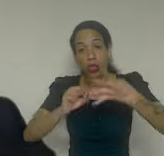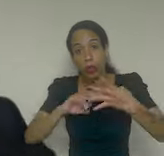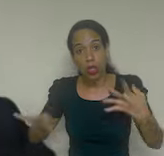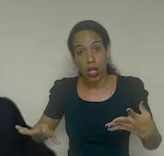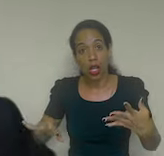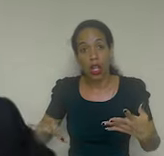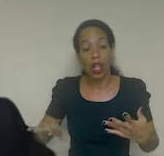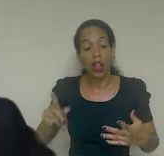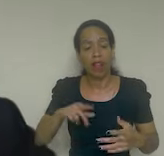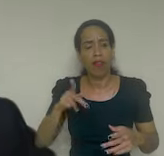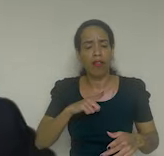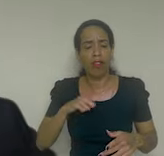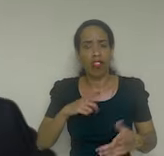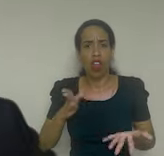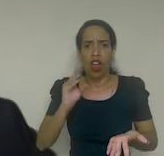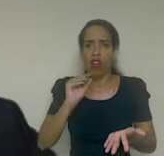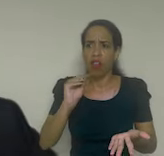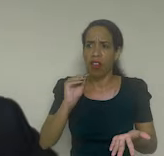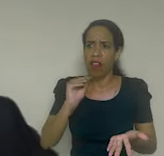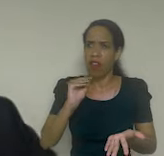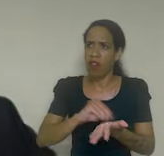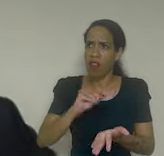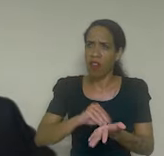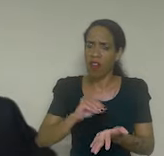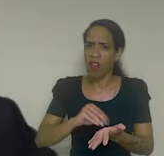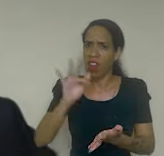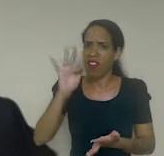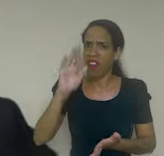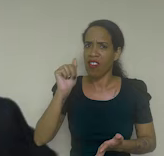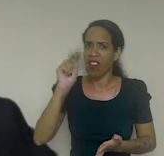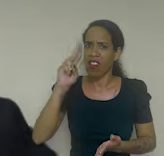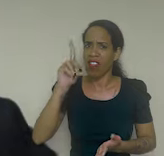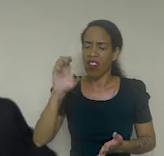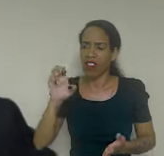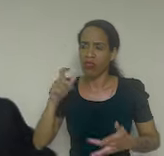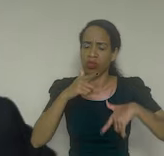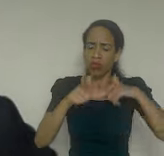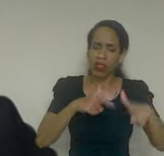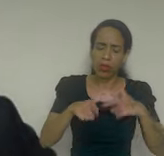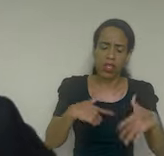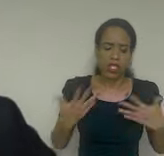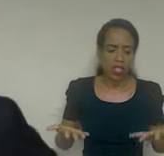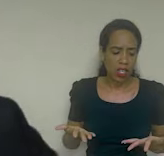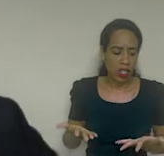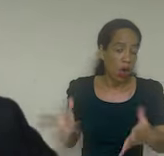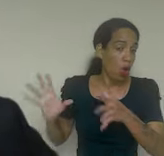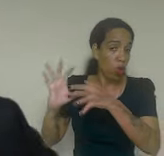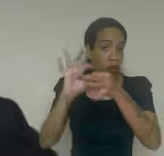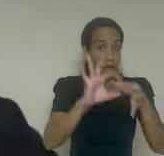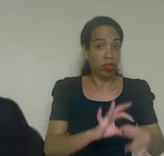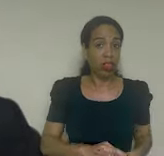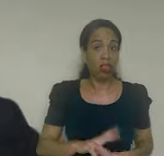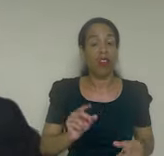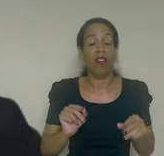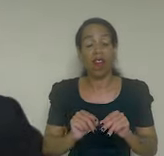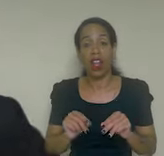jurisprudência vinculante do Supremo, dizendo que havia uma fraude naquela terceirização de atividade fim e que esse contexto